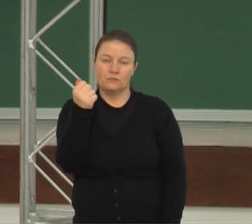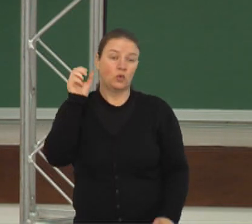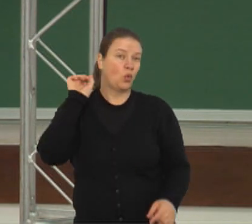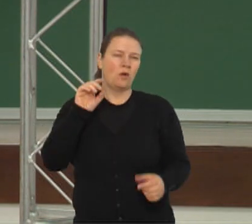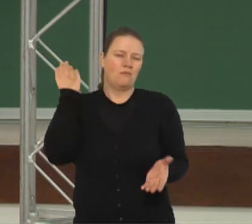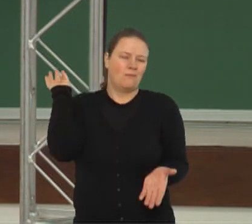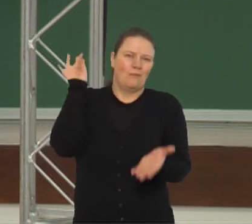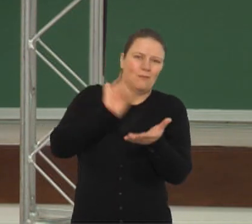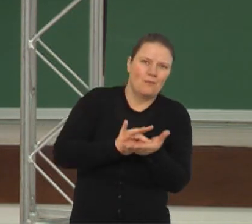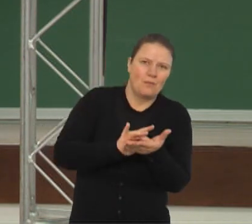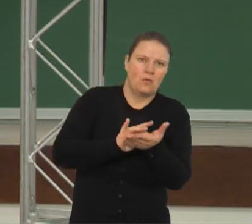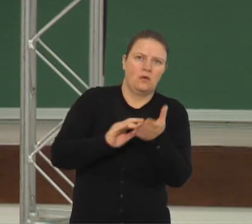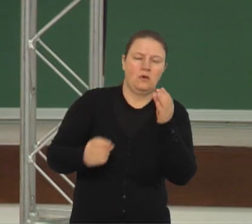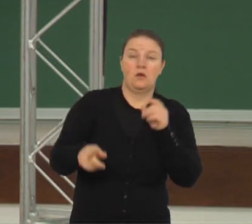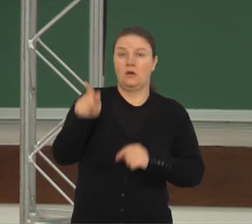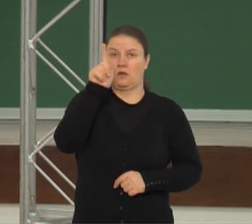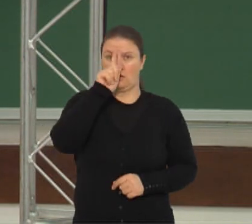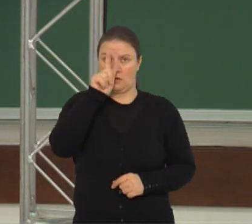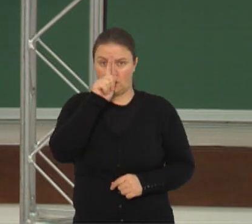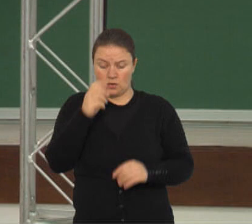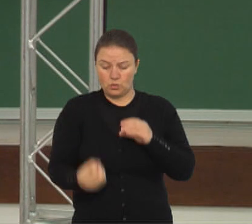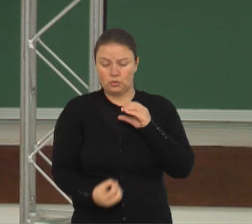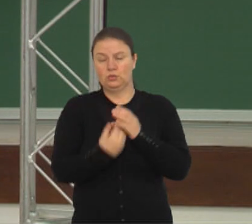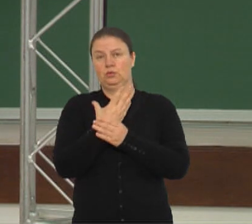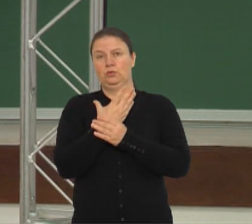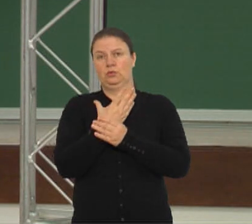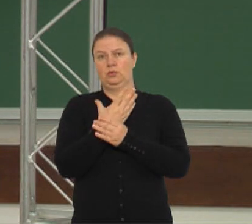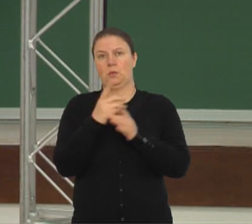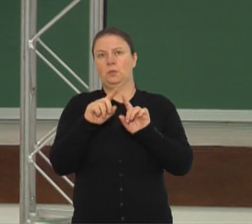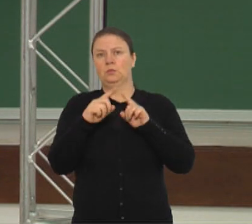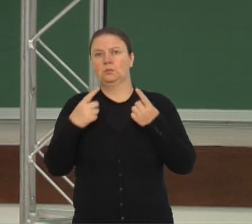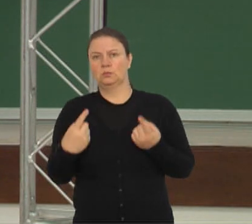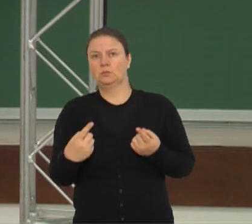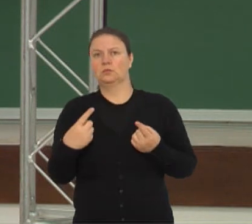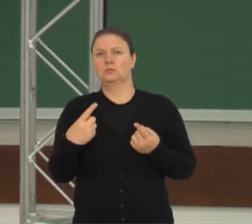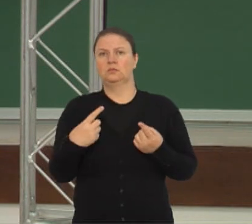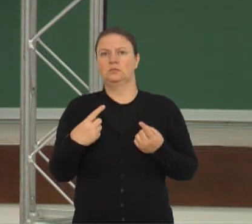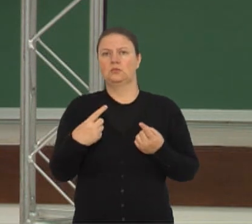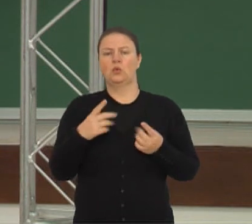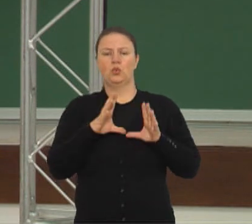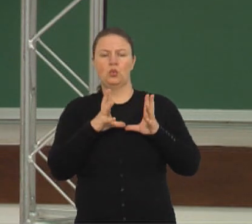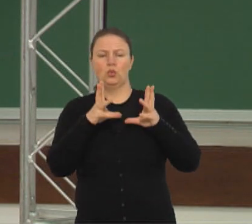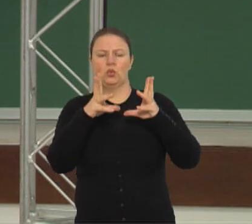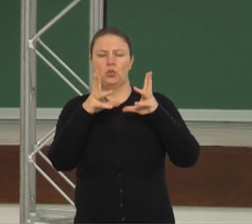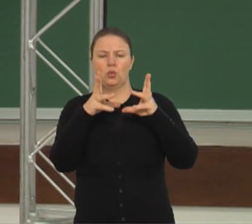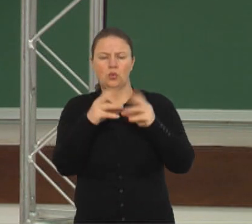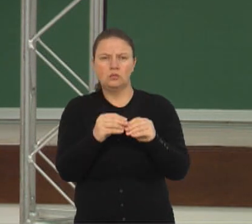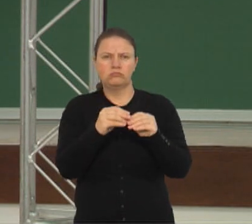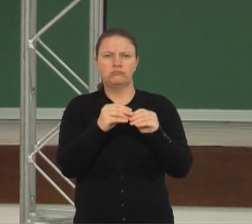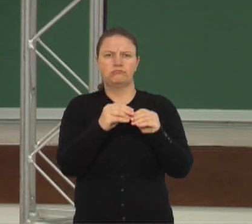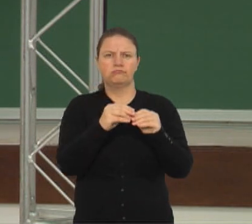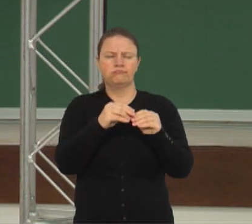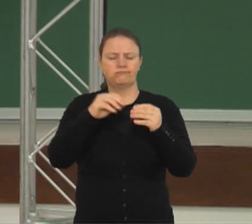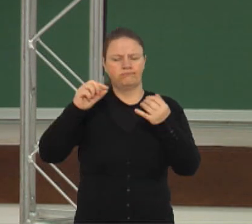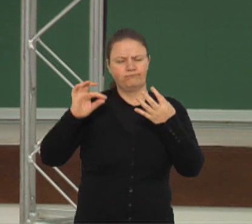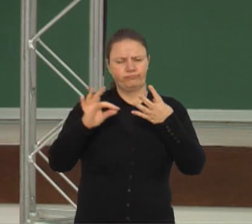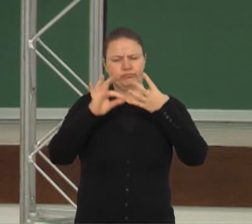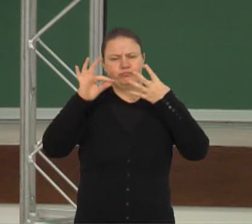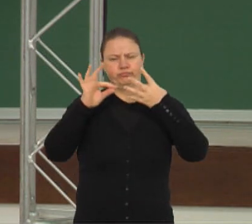outros países, mas foi na Grécia que todos esses elementos se juntaram, conseguindo